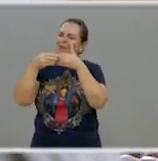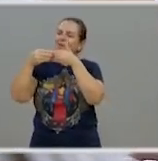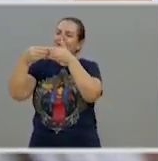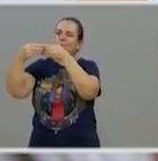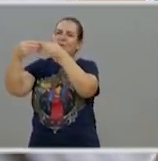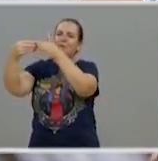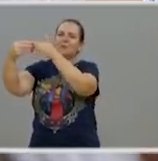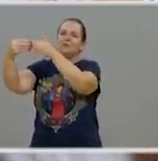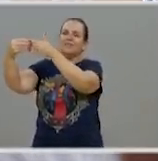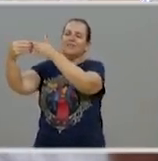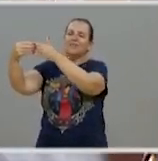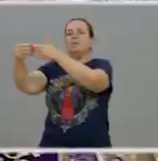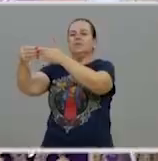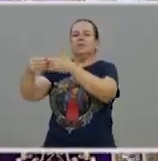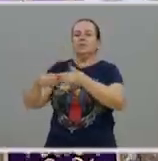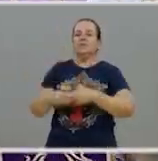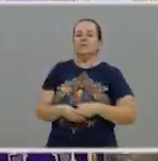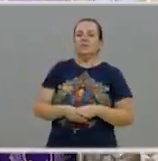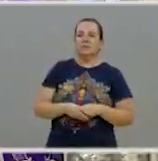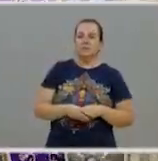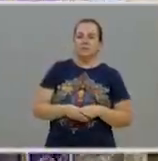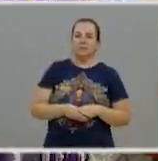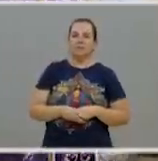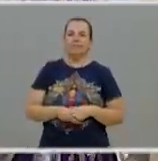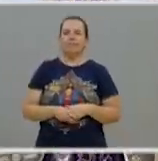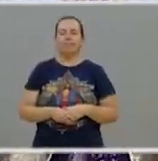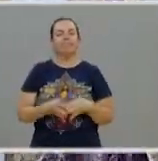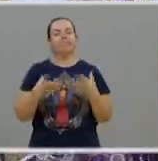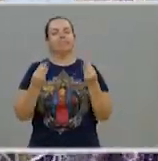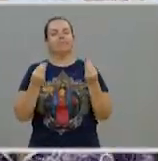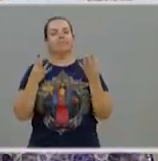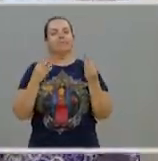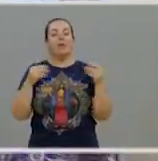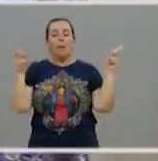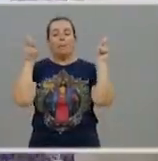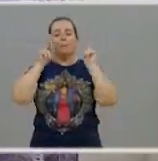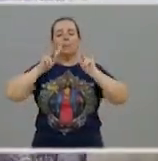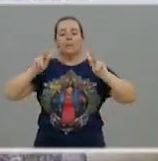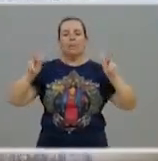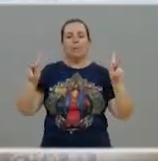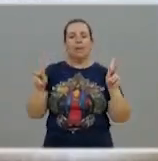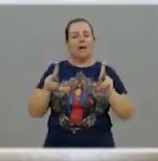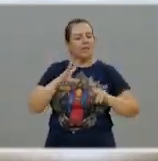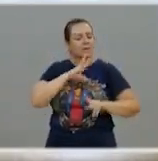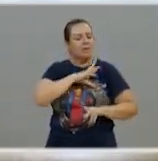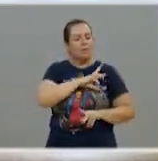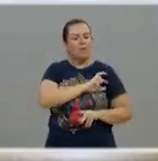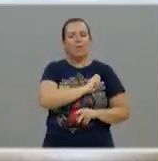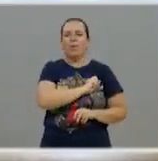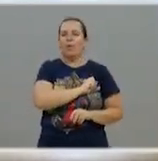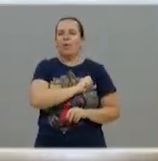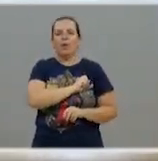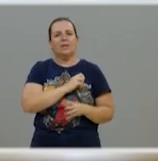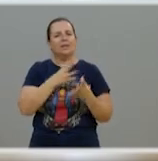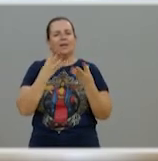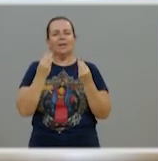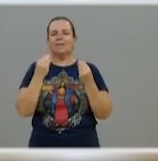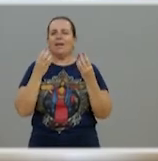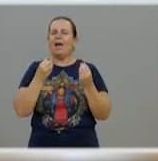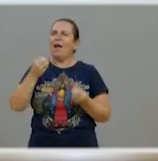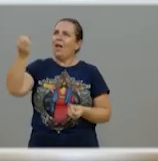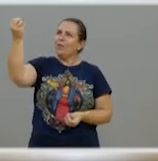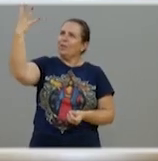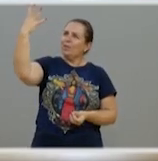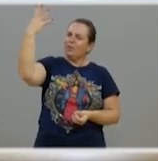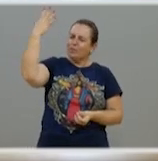caminho que conduz. Tanta paz, amor. Tanta paz, amor e tanta